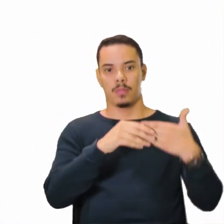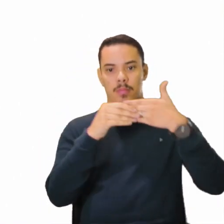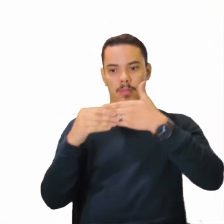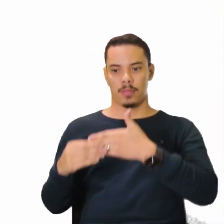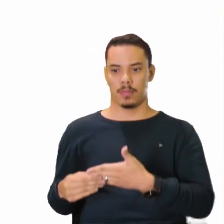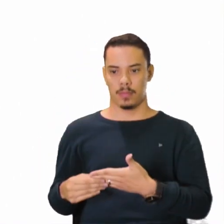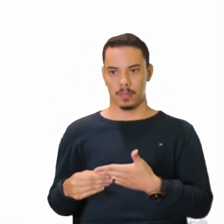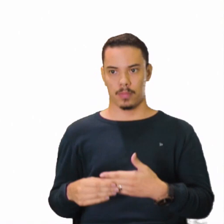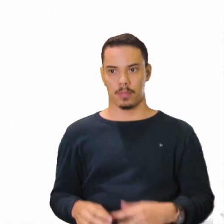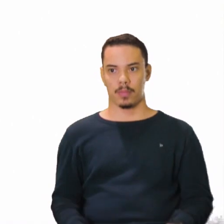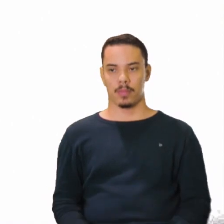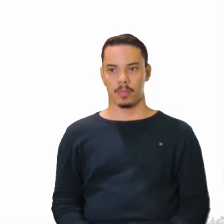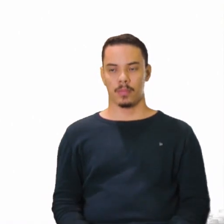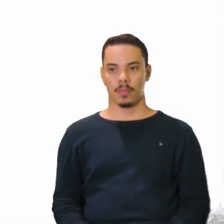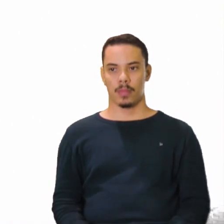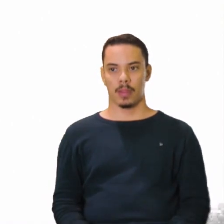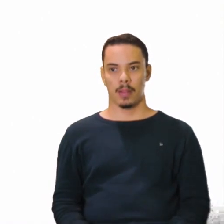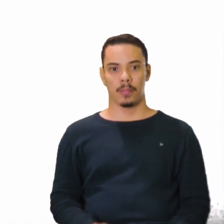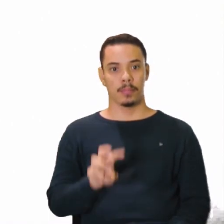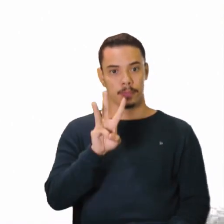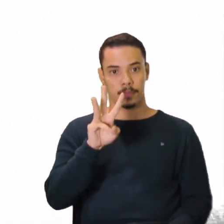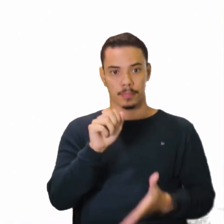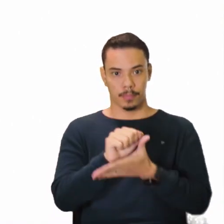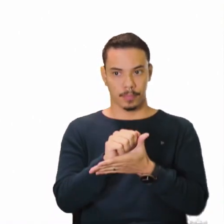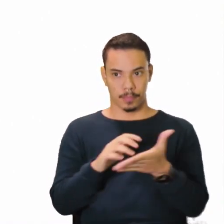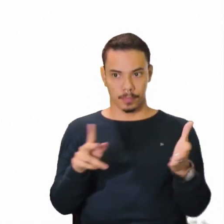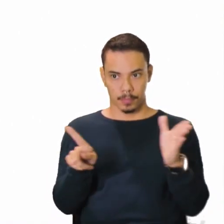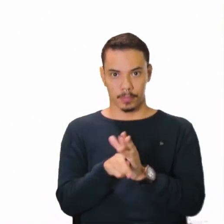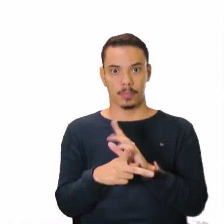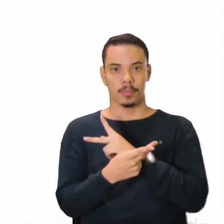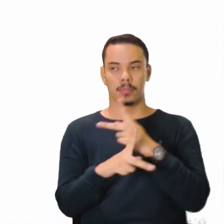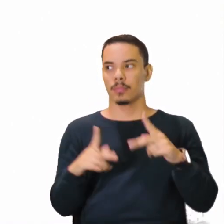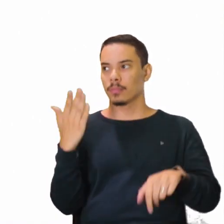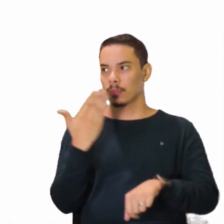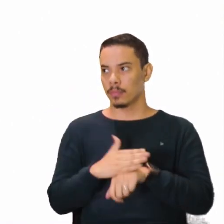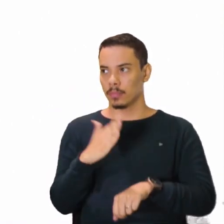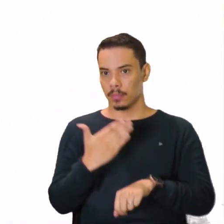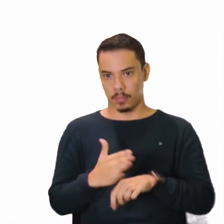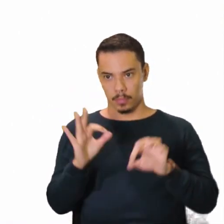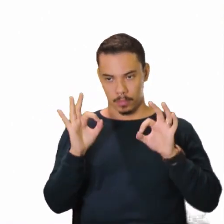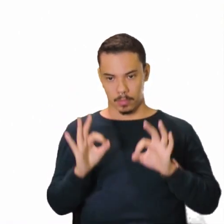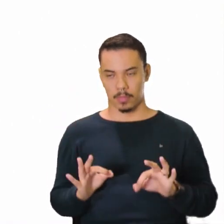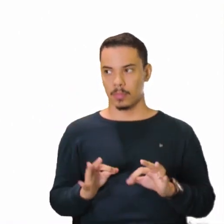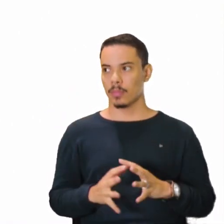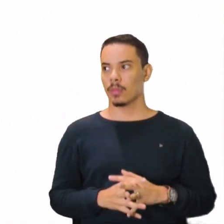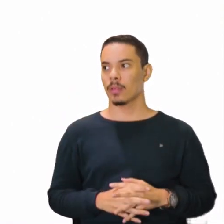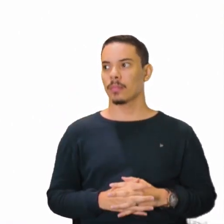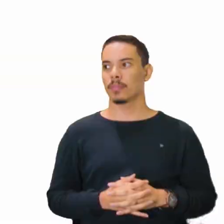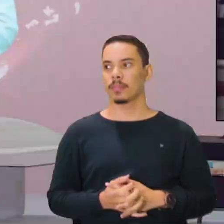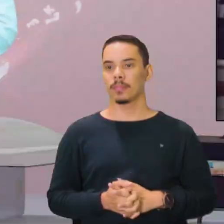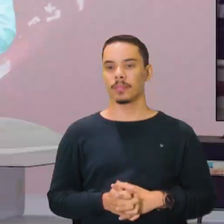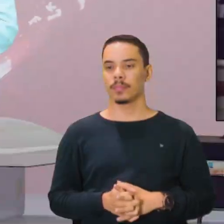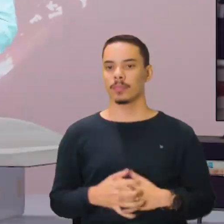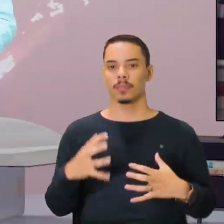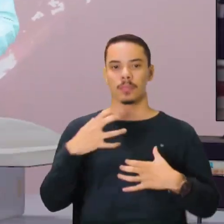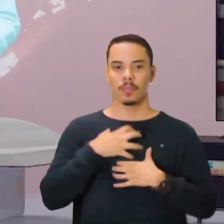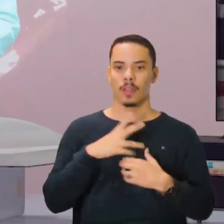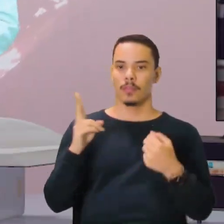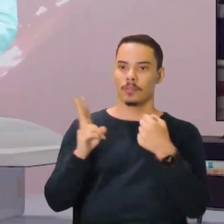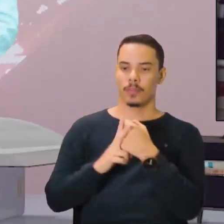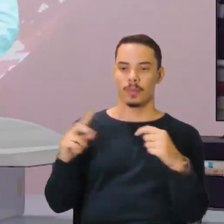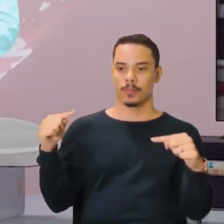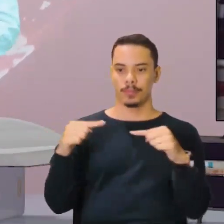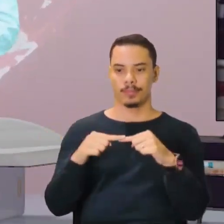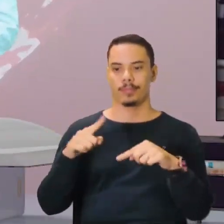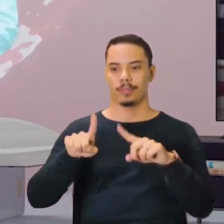África. Amadinho, aqui 3 atividades para vocês, né? Colocar em prática, né? Sobre o assunto modos verbais